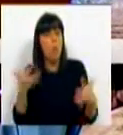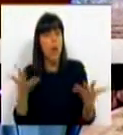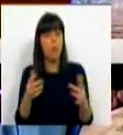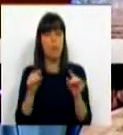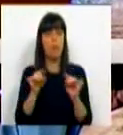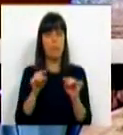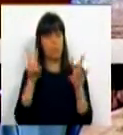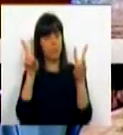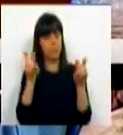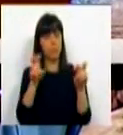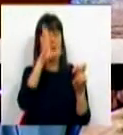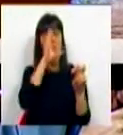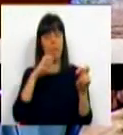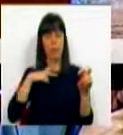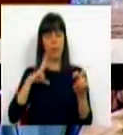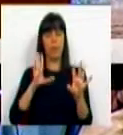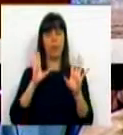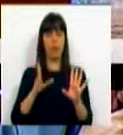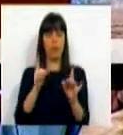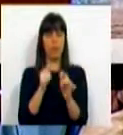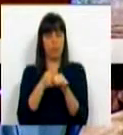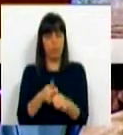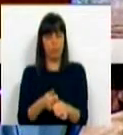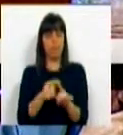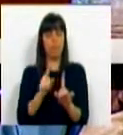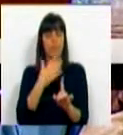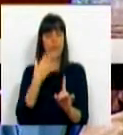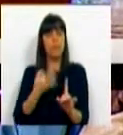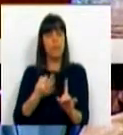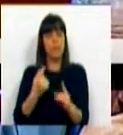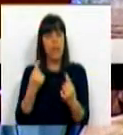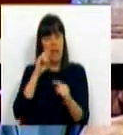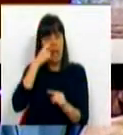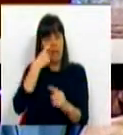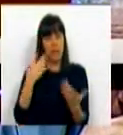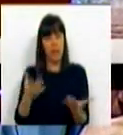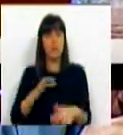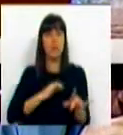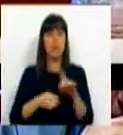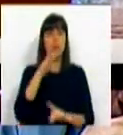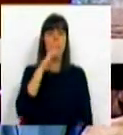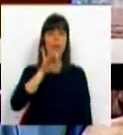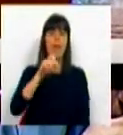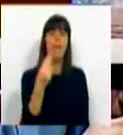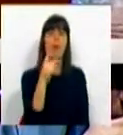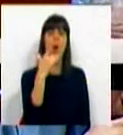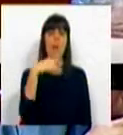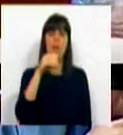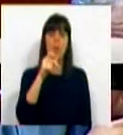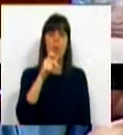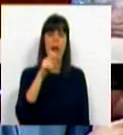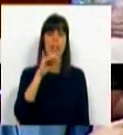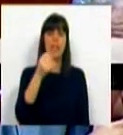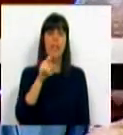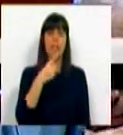essa expressão que o Governo português tem que se ater e está seguramente atento. Sr. Deputado Paulino Ascensão,